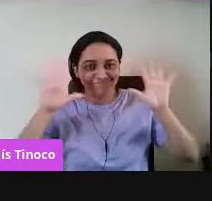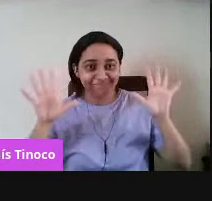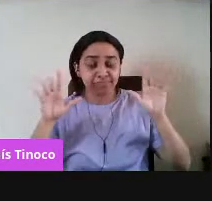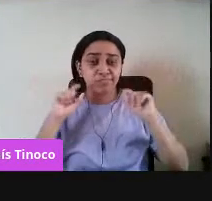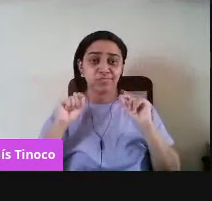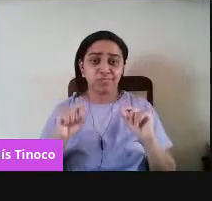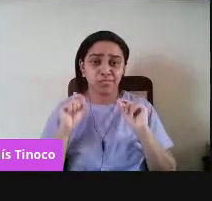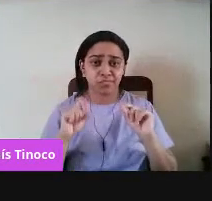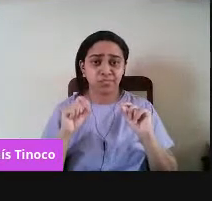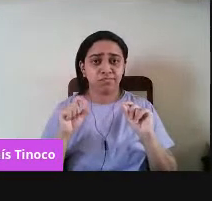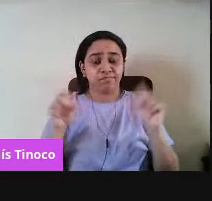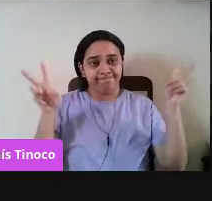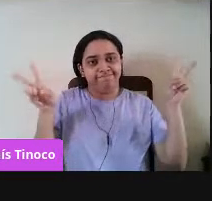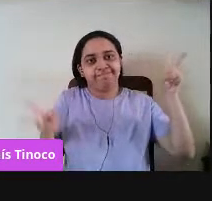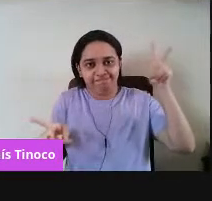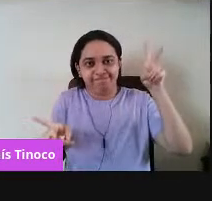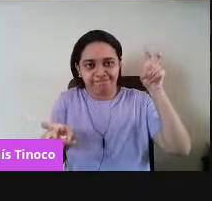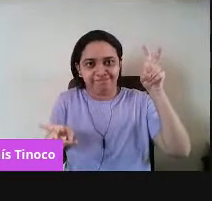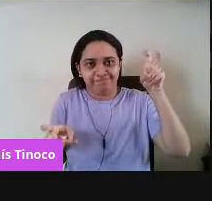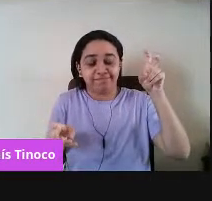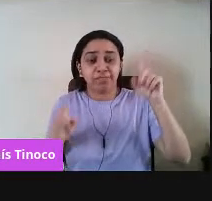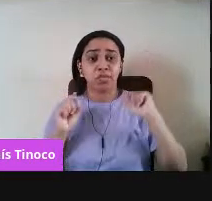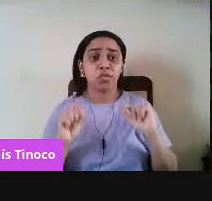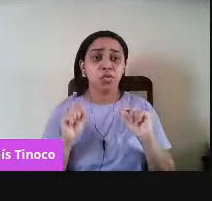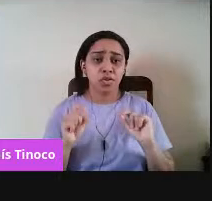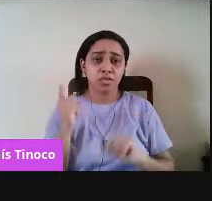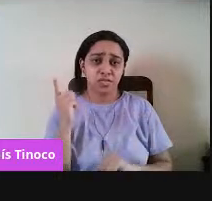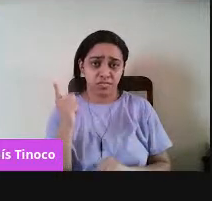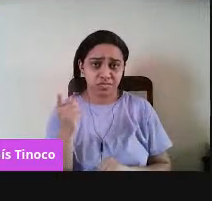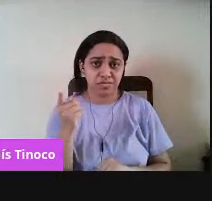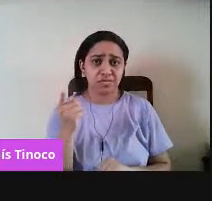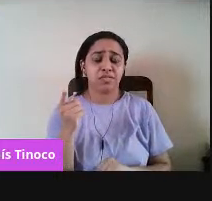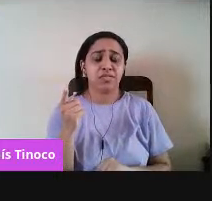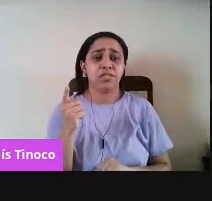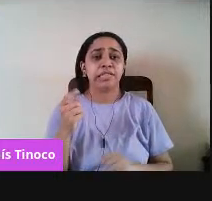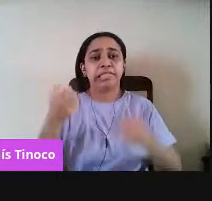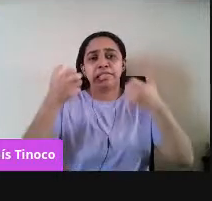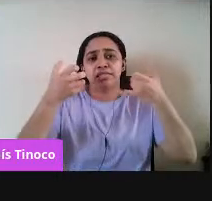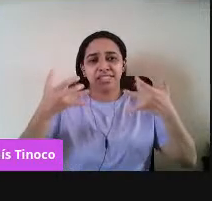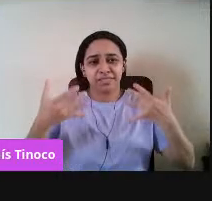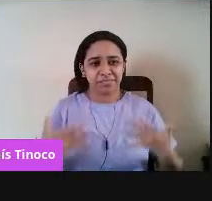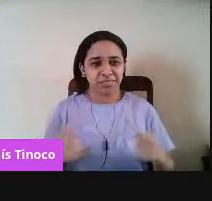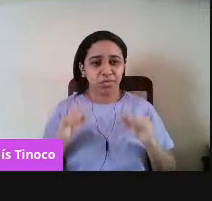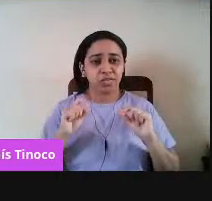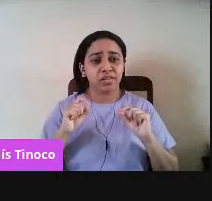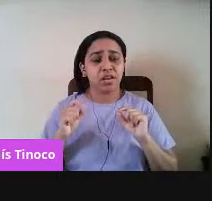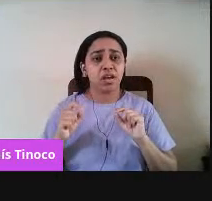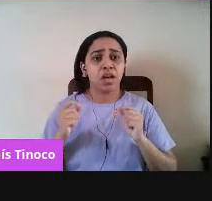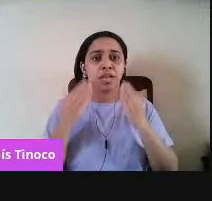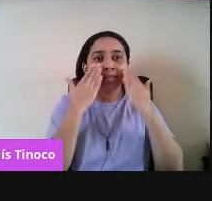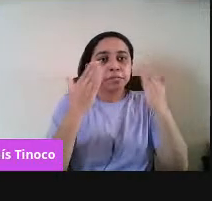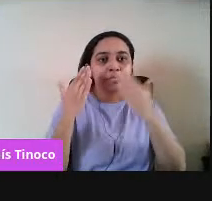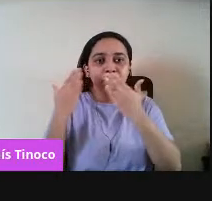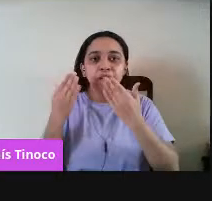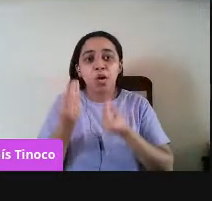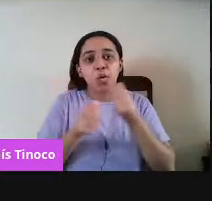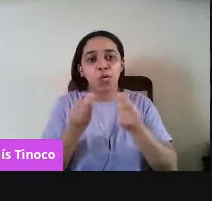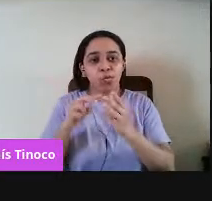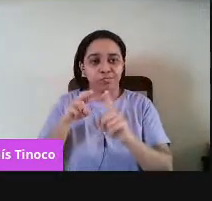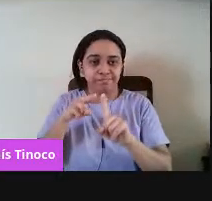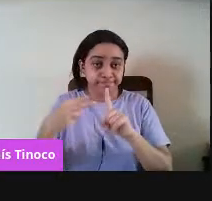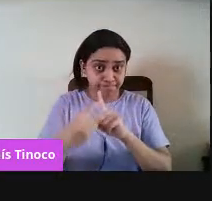portanto, abro aspas, né? Trata-se, portanto, de explicitar formas de ver. Para eu ter um ponto de